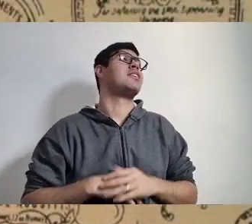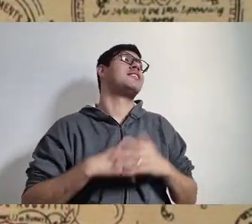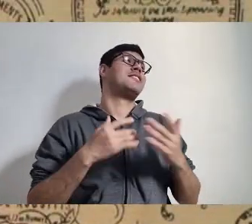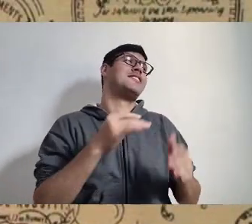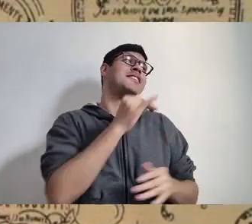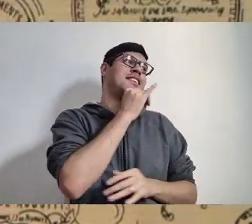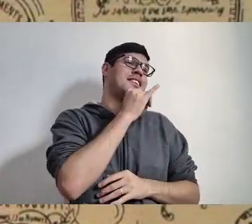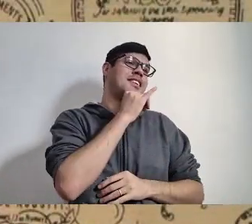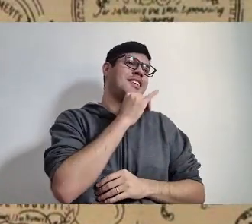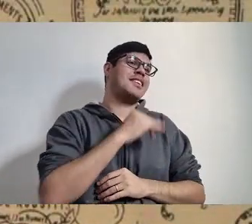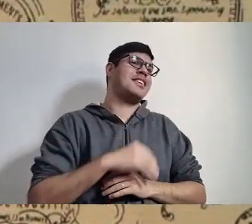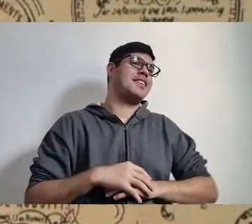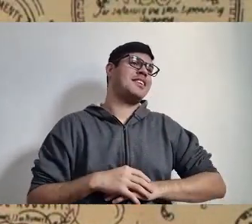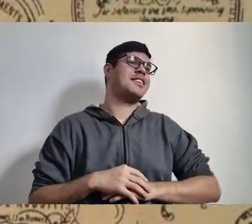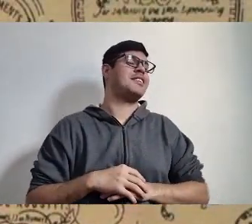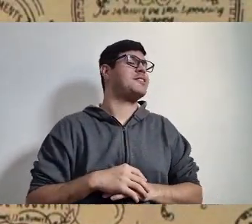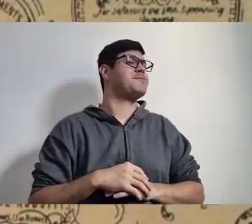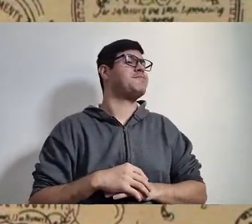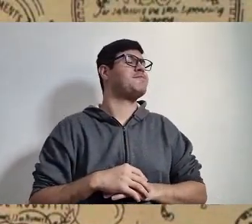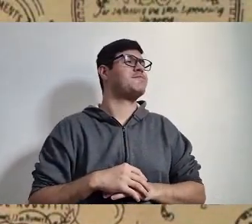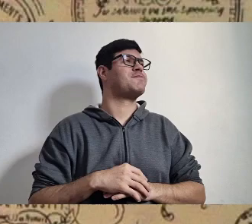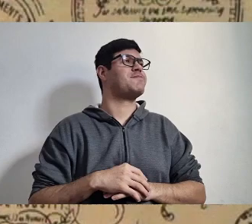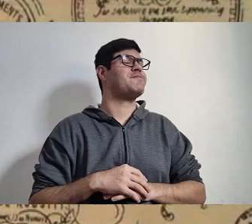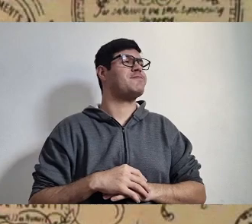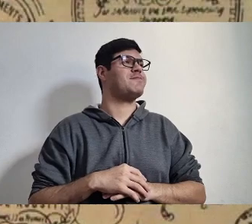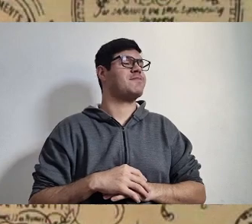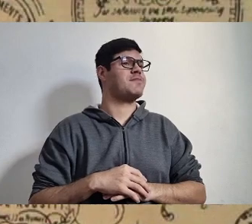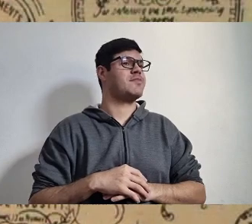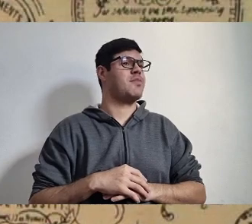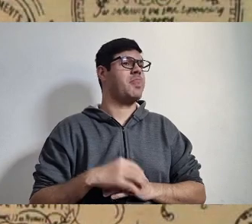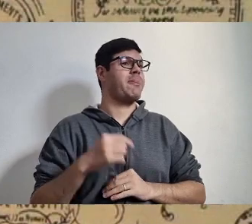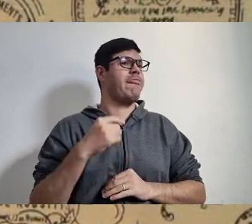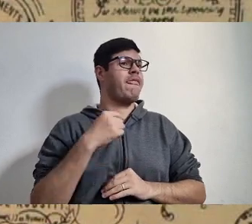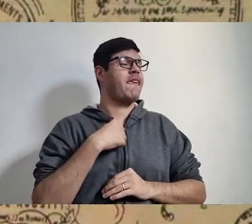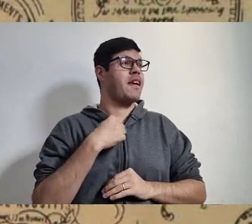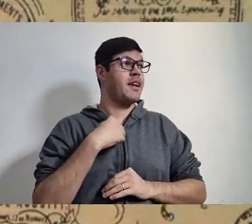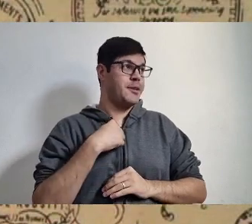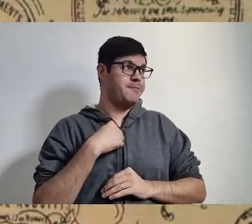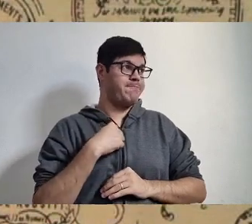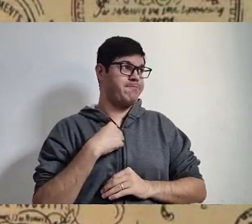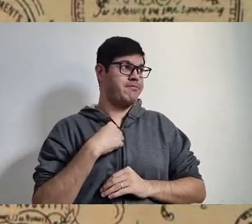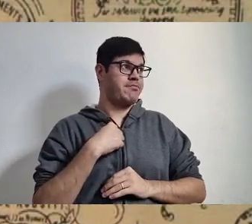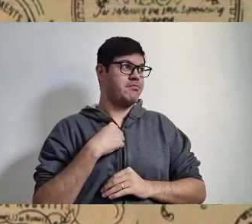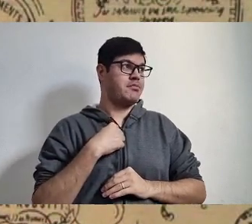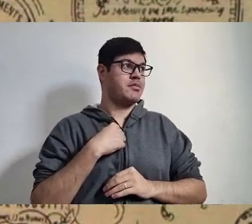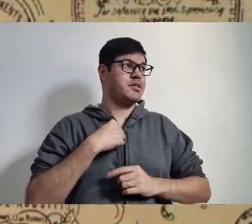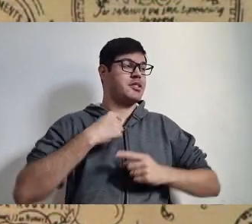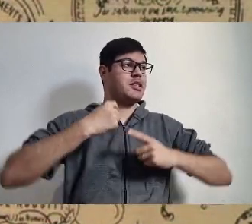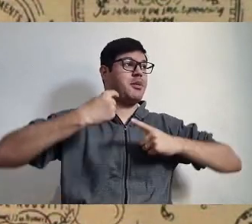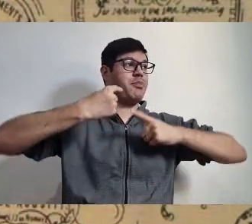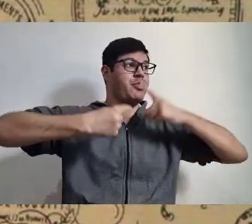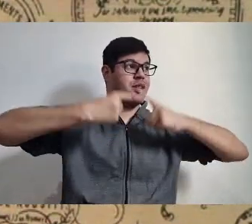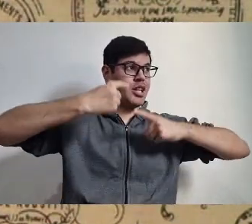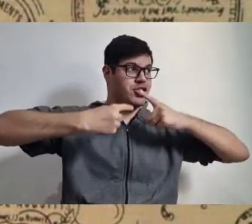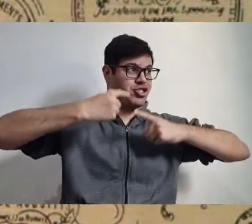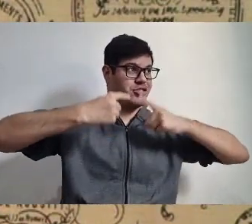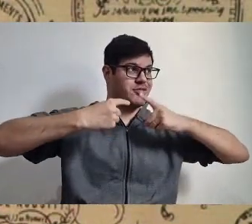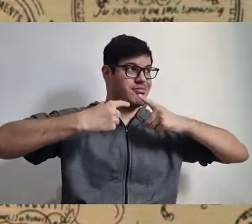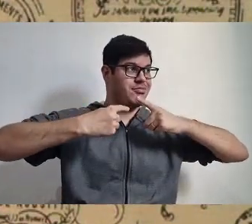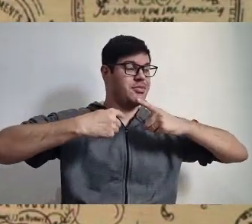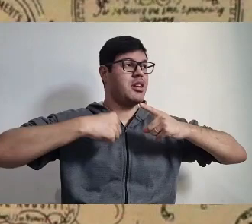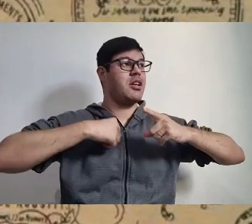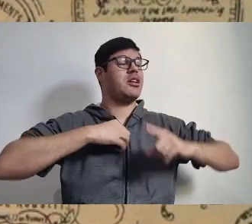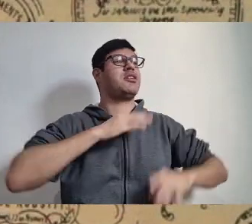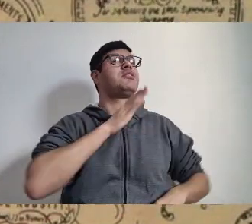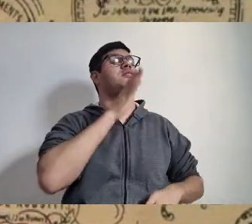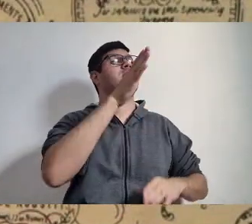exemplo concreto do que está acontecendo hoje. Adianta eu, Miriam, Vanessa, porque tem a política e a politicagem, Sim. tá? Adianta eu ir